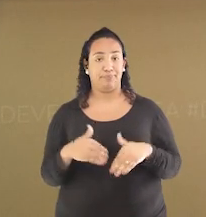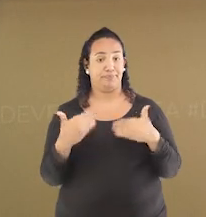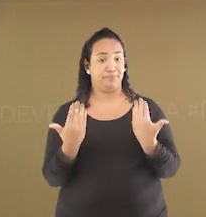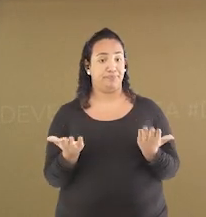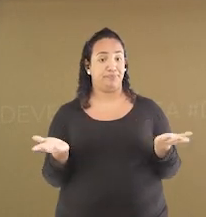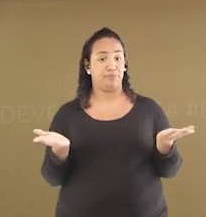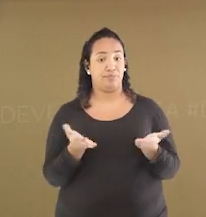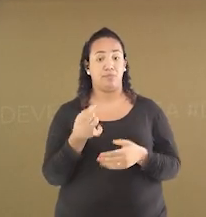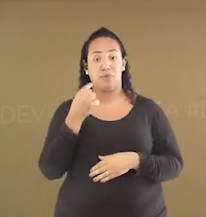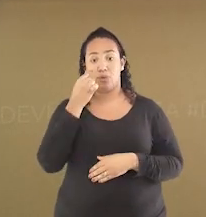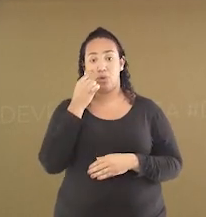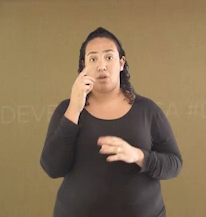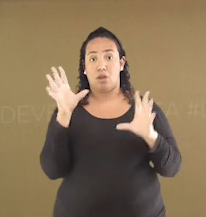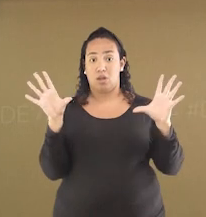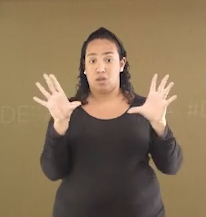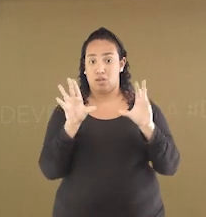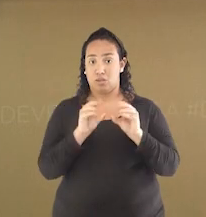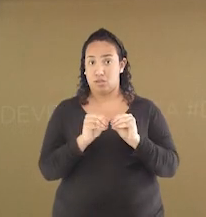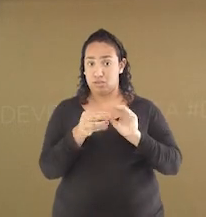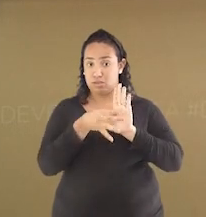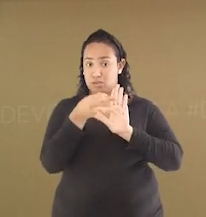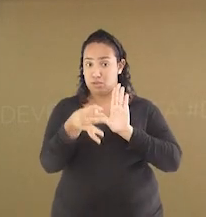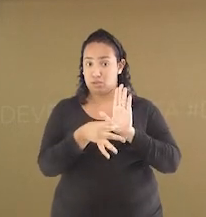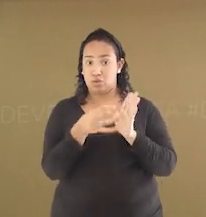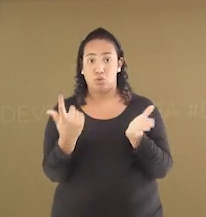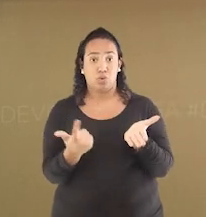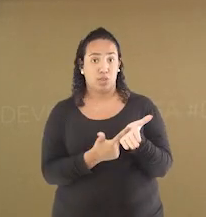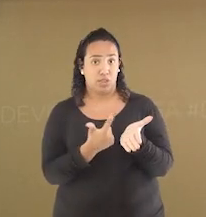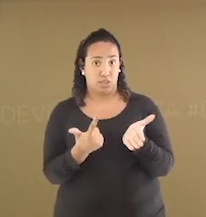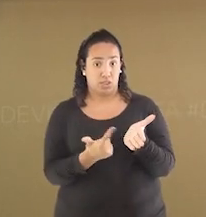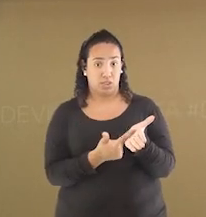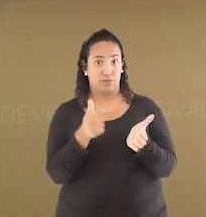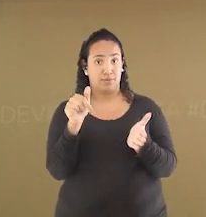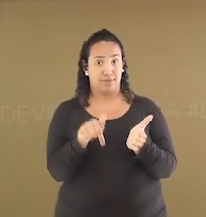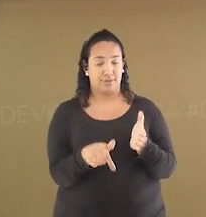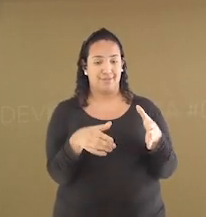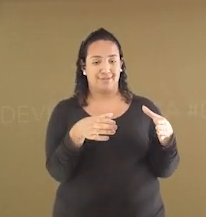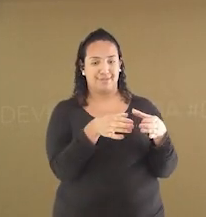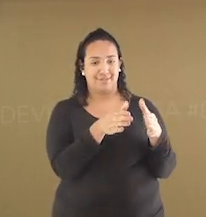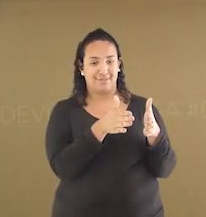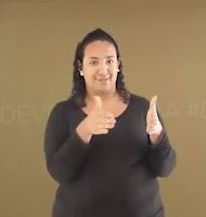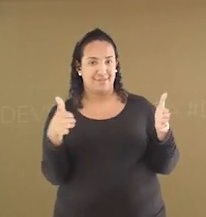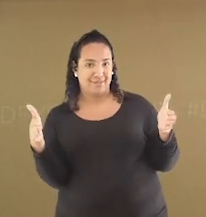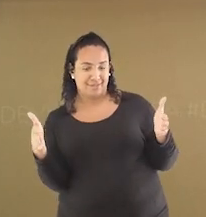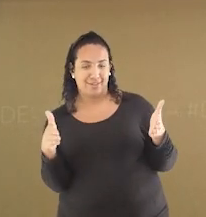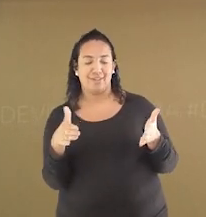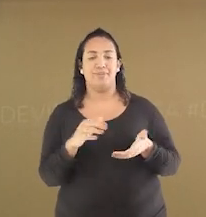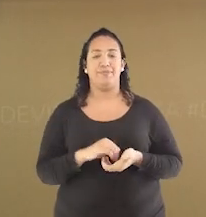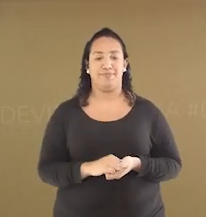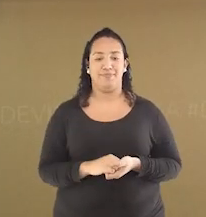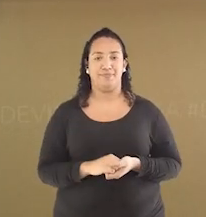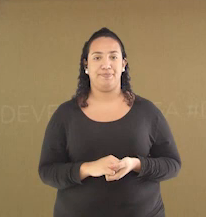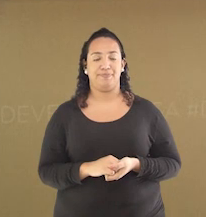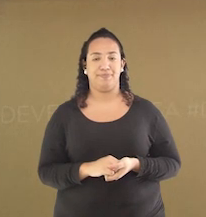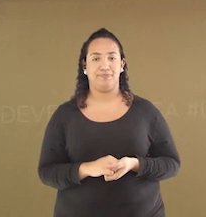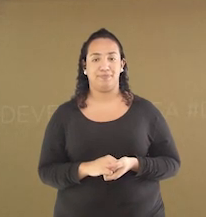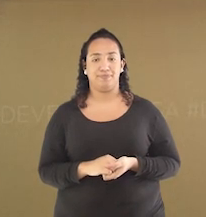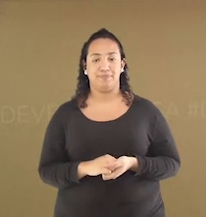Veja aqui a resenha crítica de um dos livros da coleção Diário de um